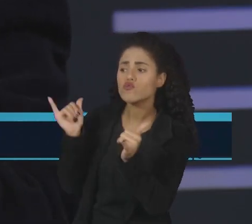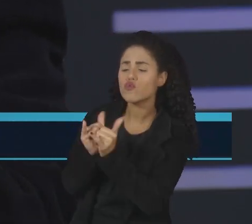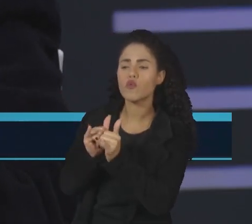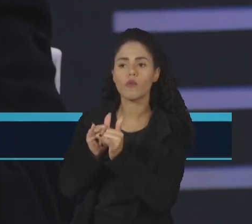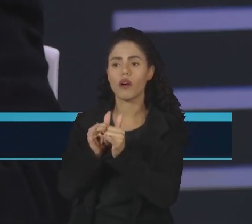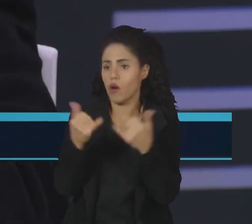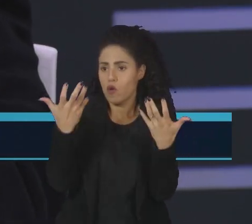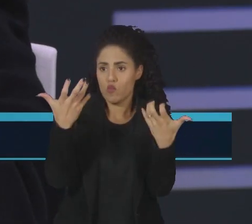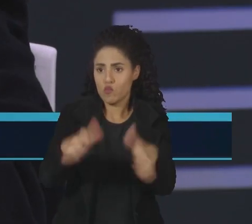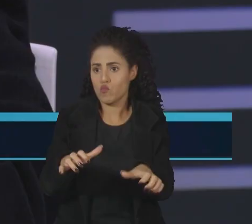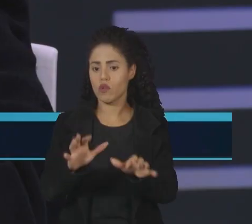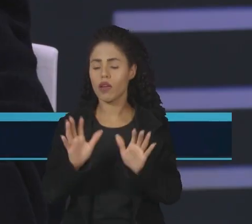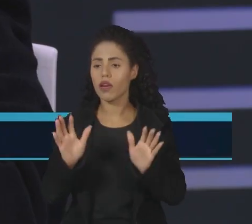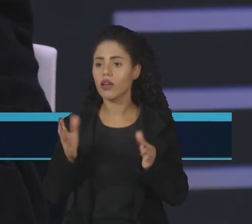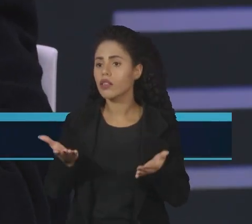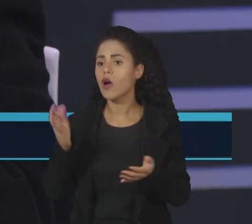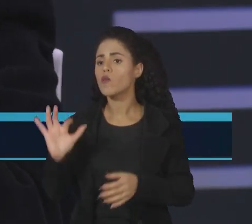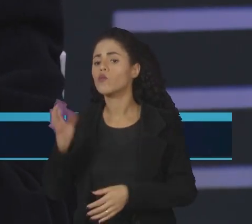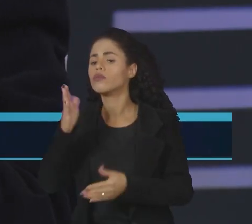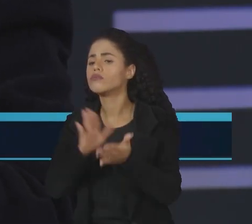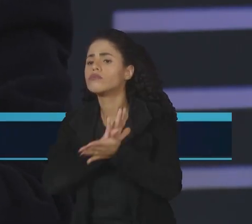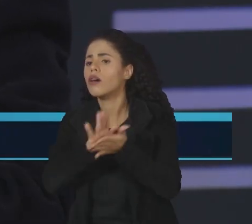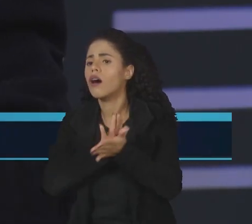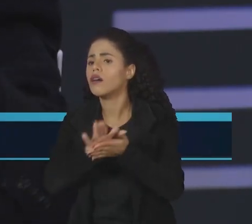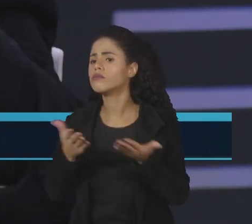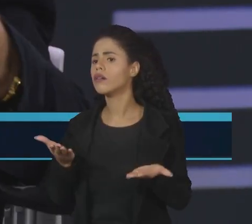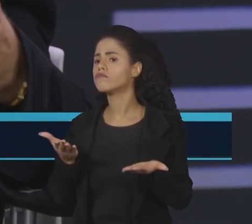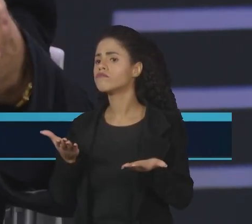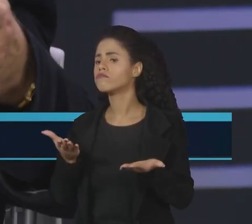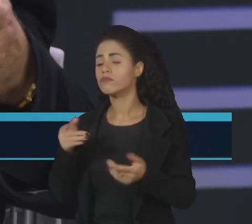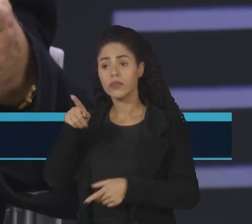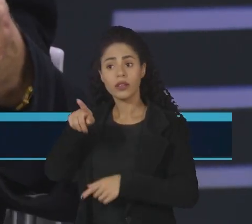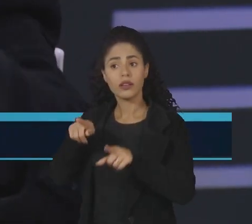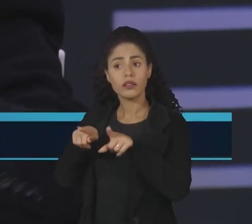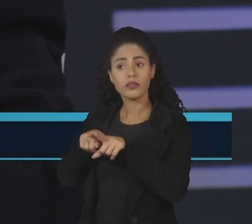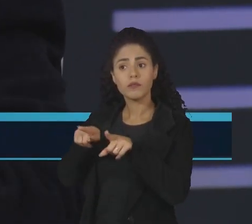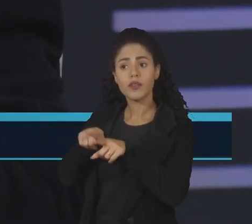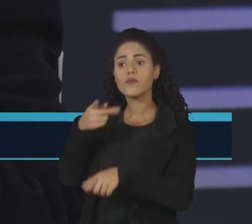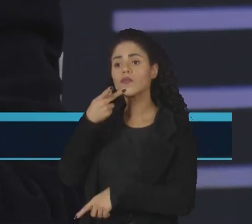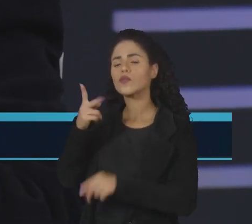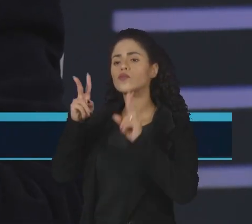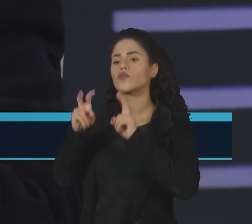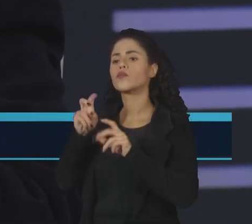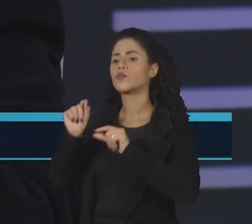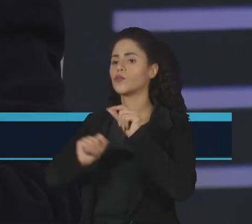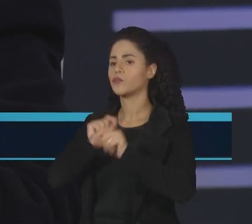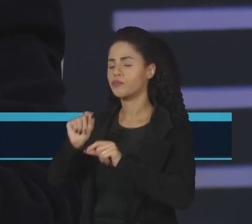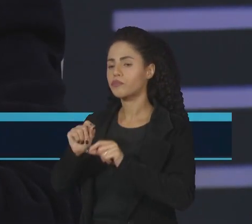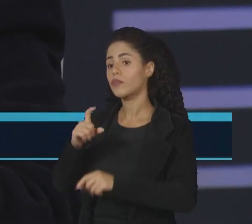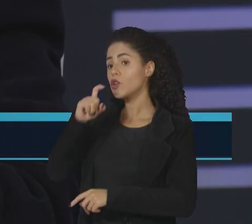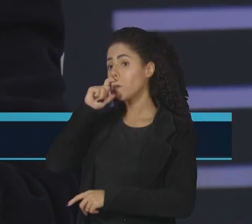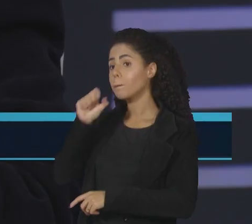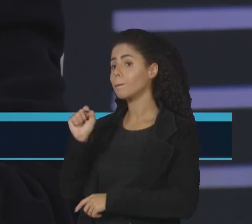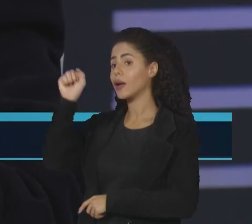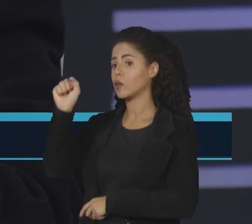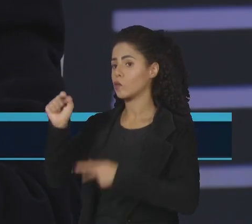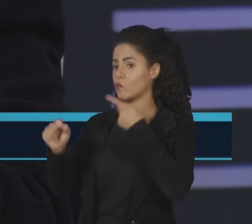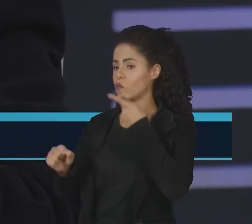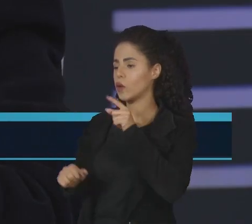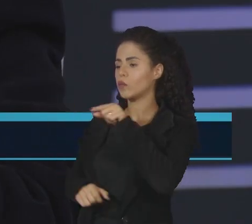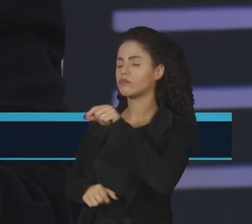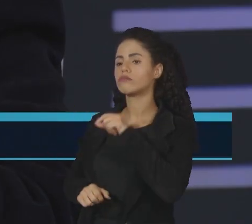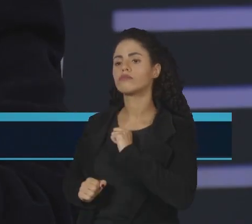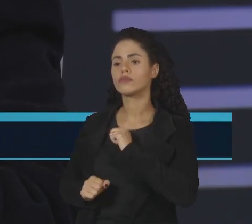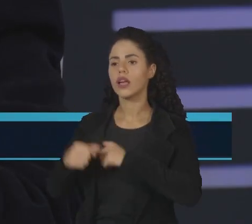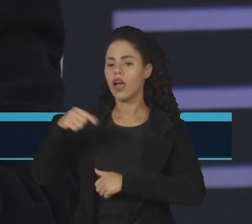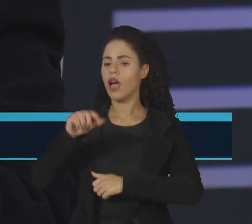negado, dizendo que isso não tinha acontecido ainda. Quando ele fala, por exemplo, o Maduro fala que o que